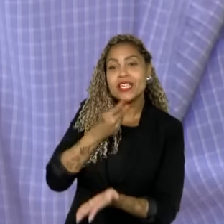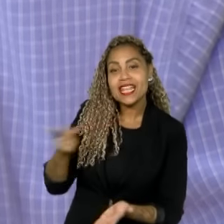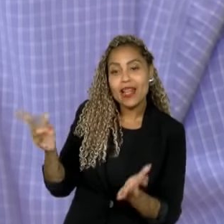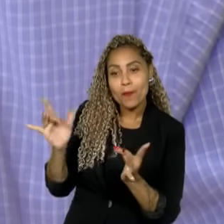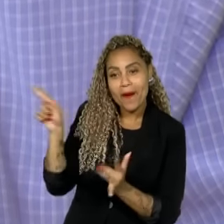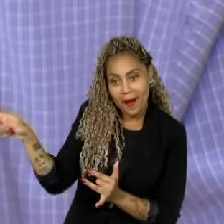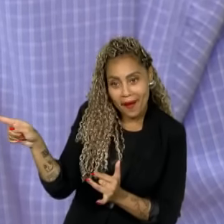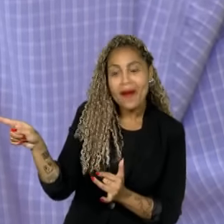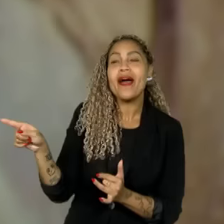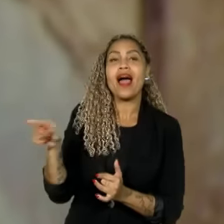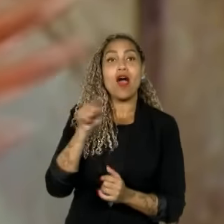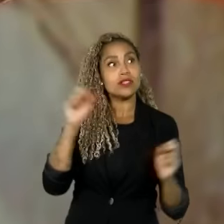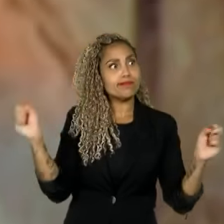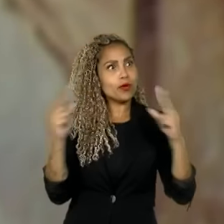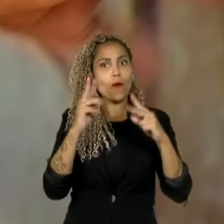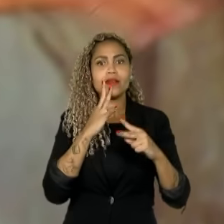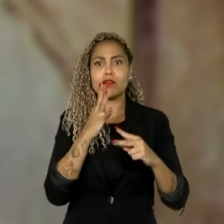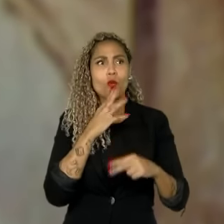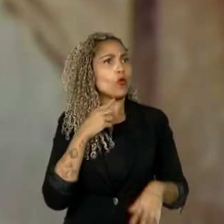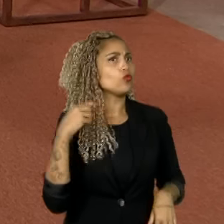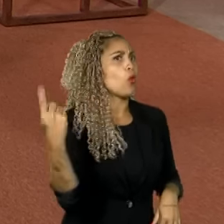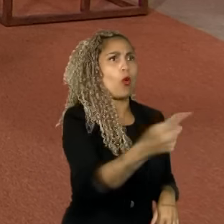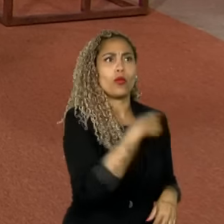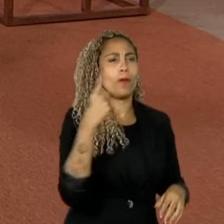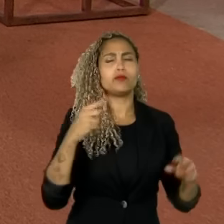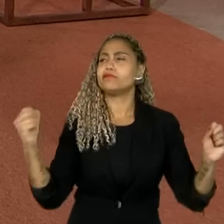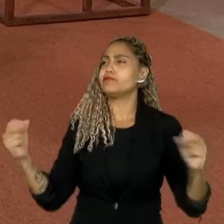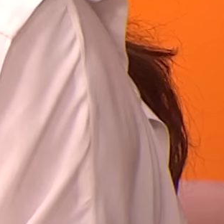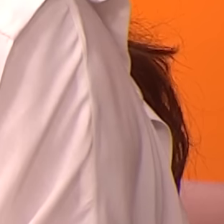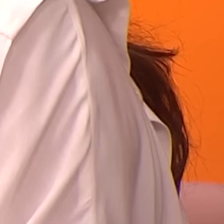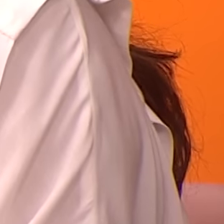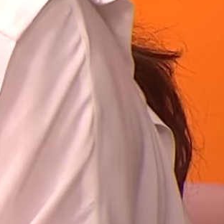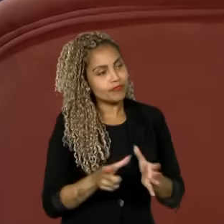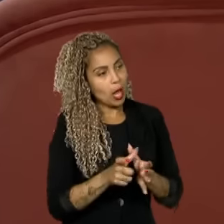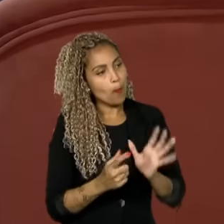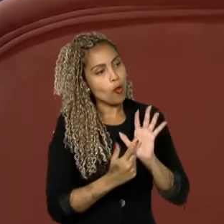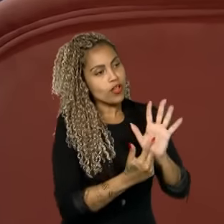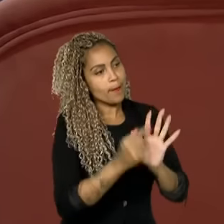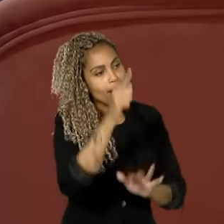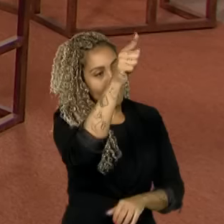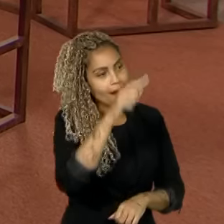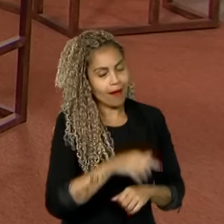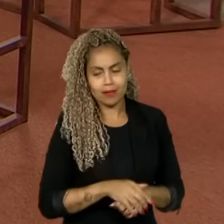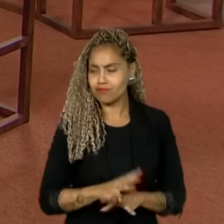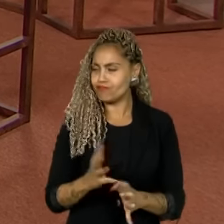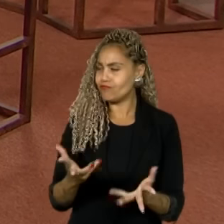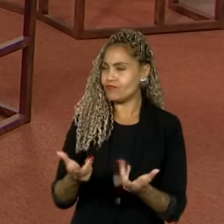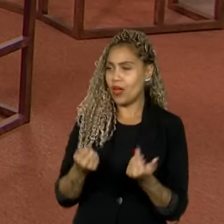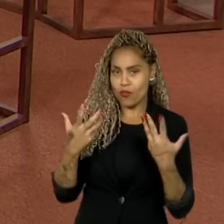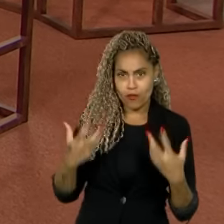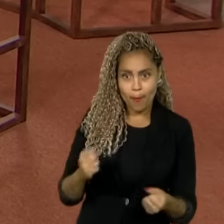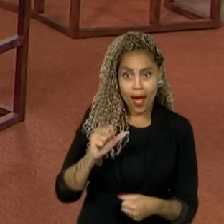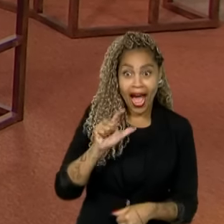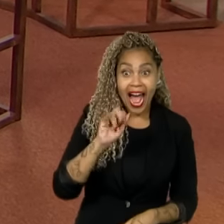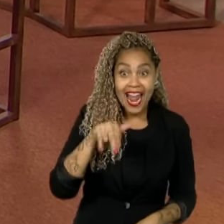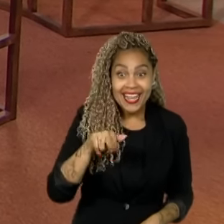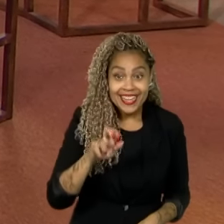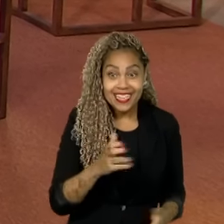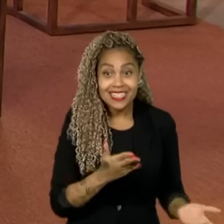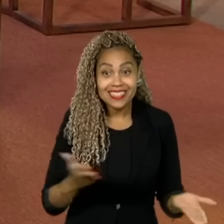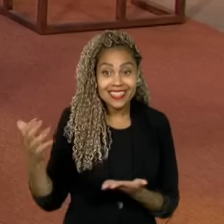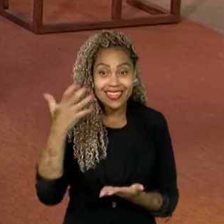conheceu ela? Não, eu conheci não. Todo mundo que tava lá, todo mundo tava lá? Nossa Senhora. Agora vamos escutar a Aline cantando? Bora. Vamos lá, Aline, por inclusive,